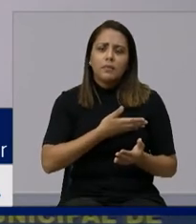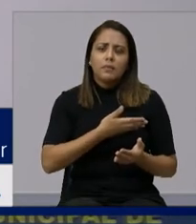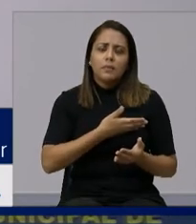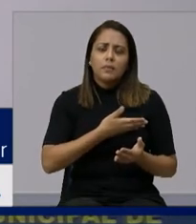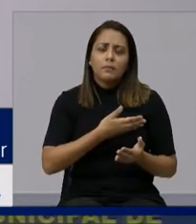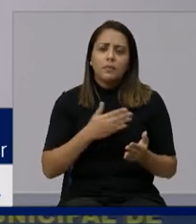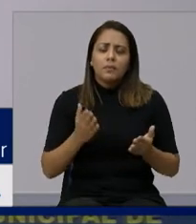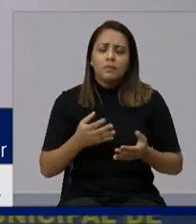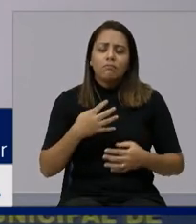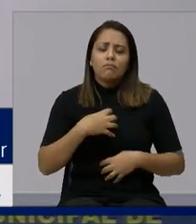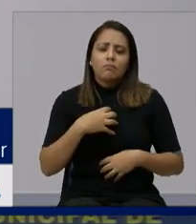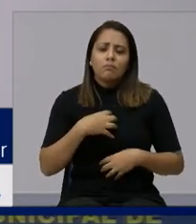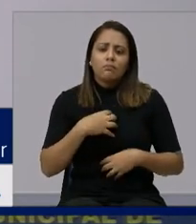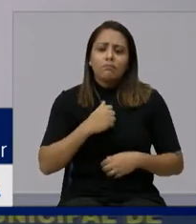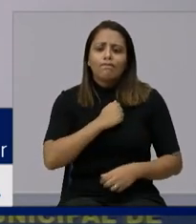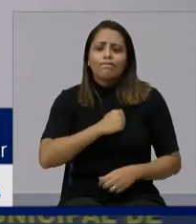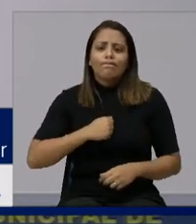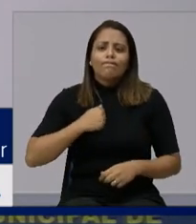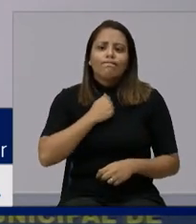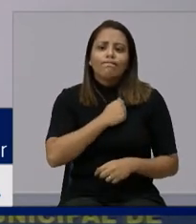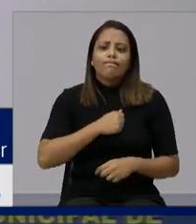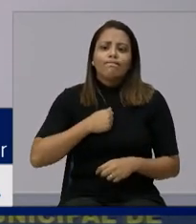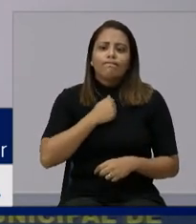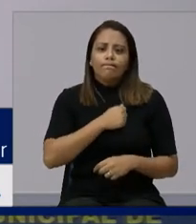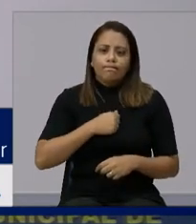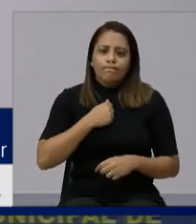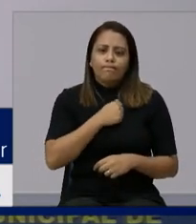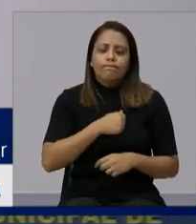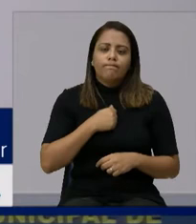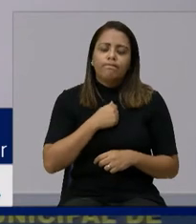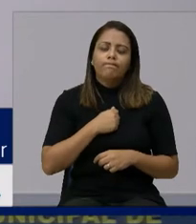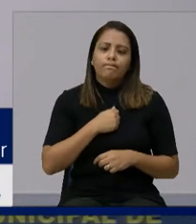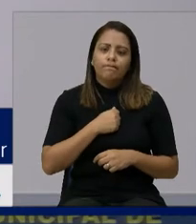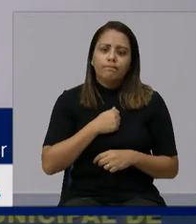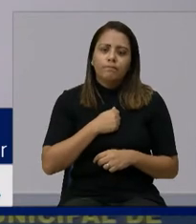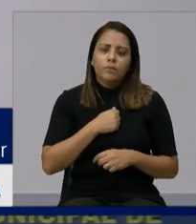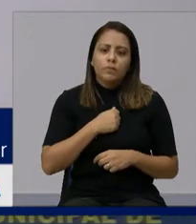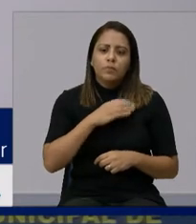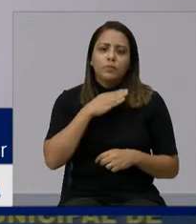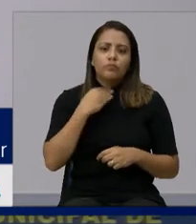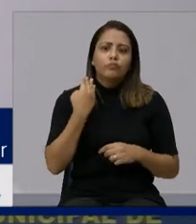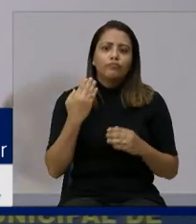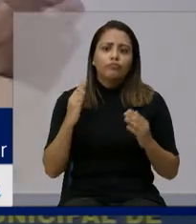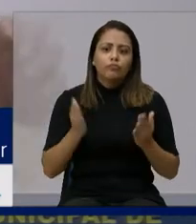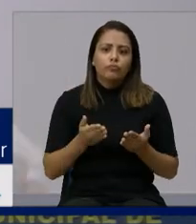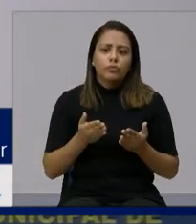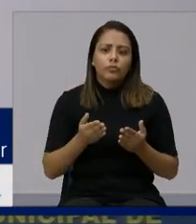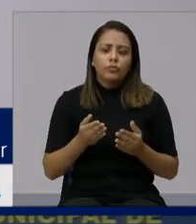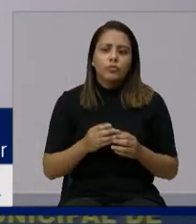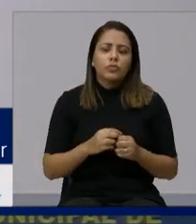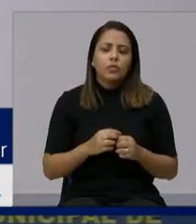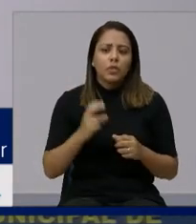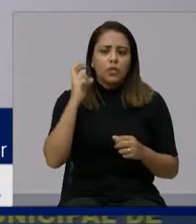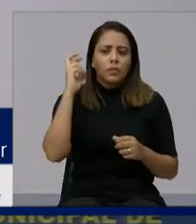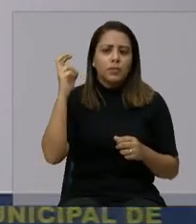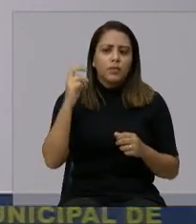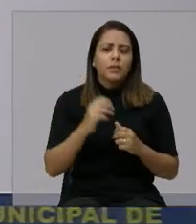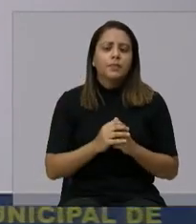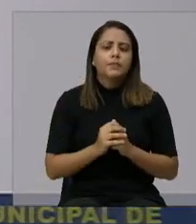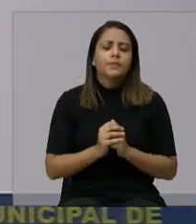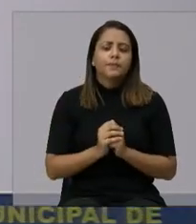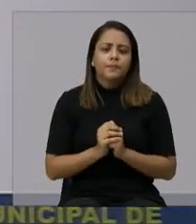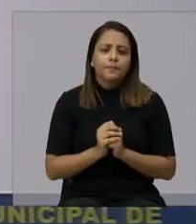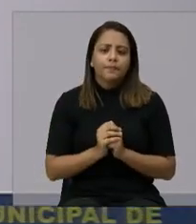muita falta, mas muita falta mesmo. Veio falecer essa manhã. Com a palavra, o vereador